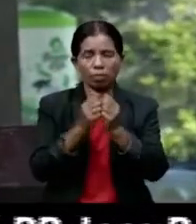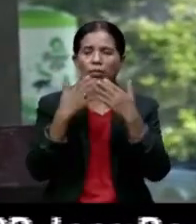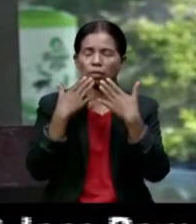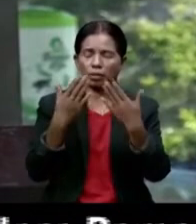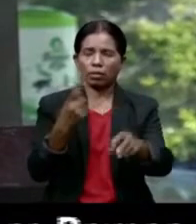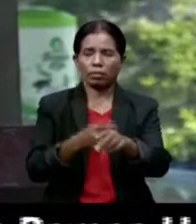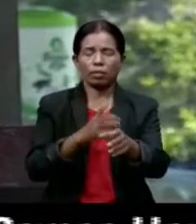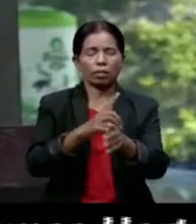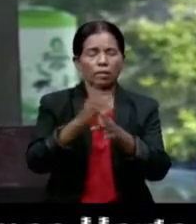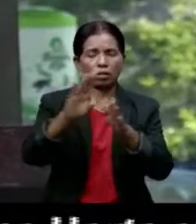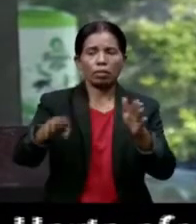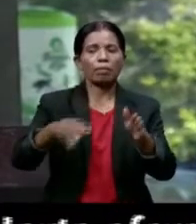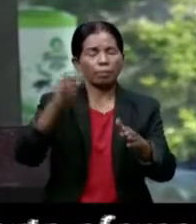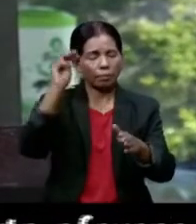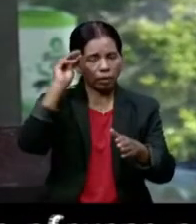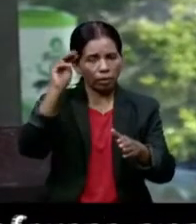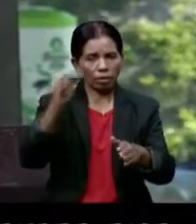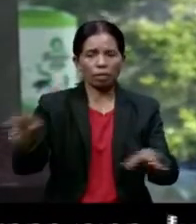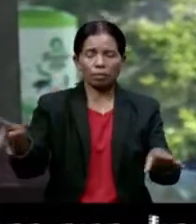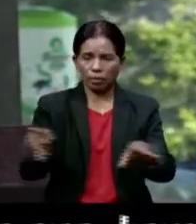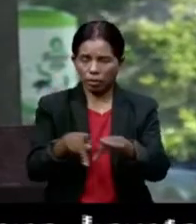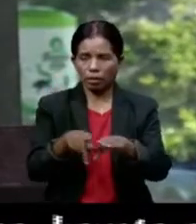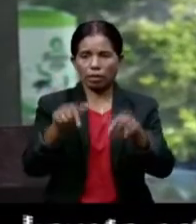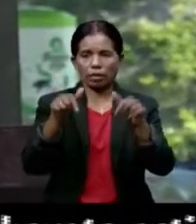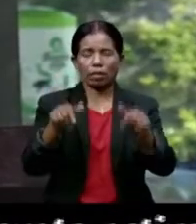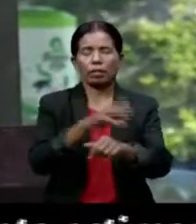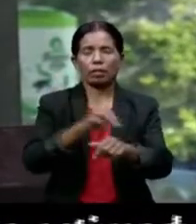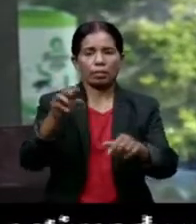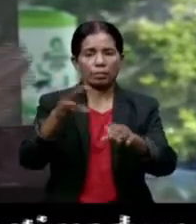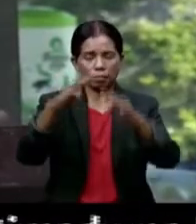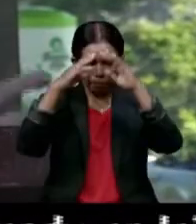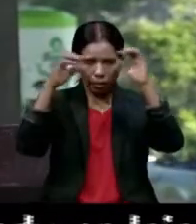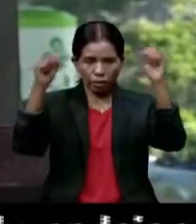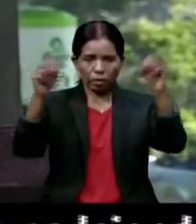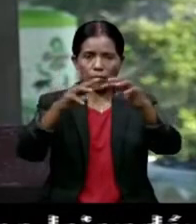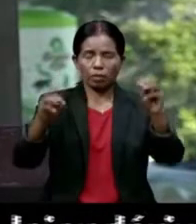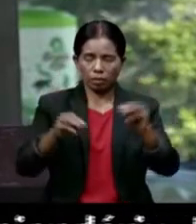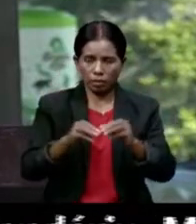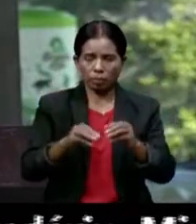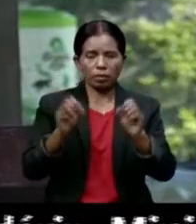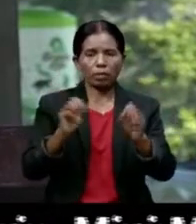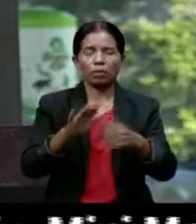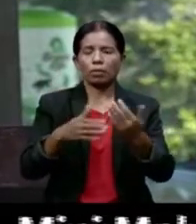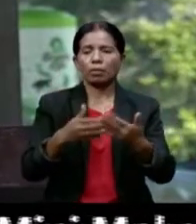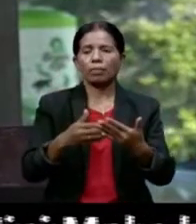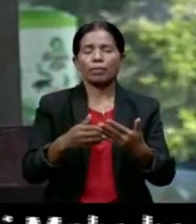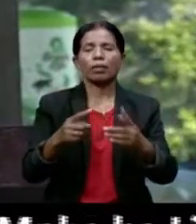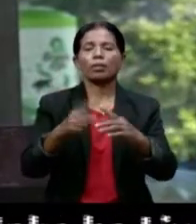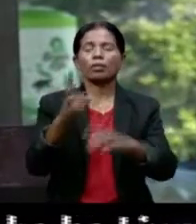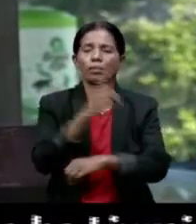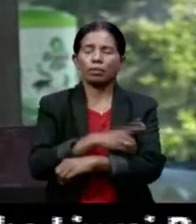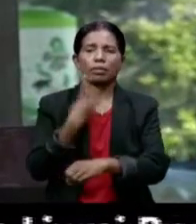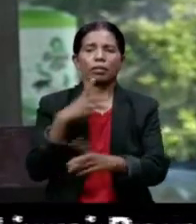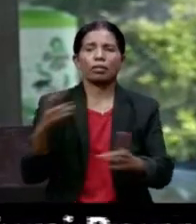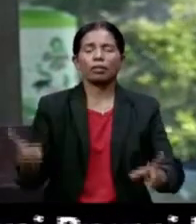urutur jural, ministeri agrikultur presensa ne, fu apoi tu mabame, si urutur autoridade municipio, malu veterano si ototu, ta espera kata kohe ne, ita soru